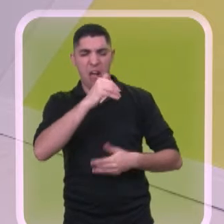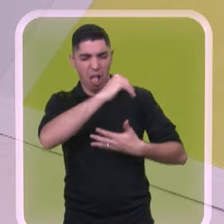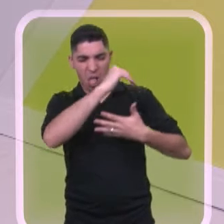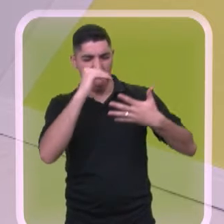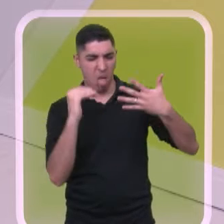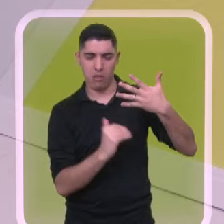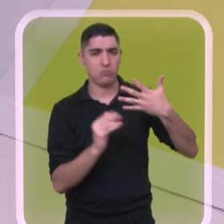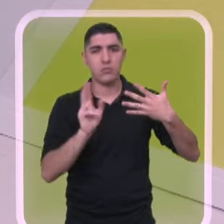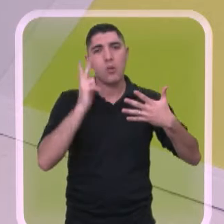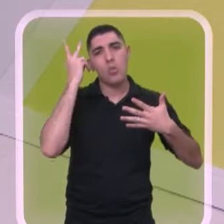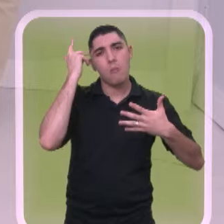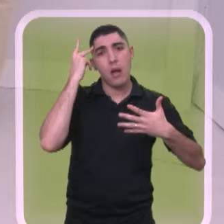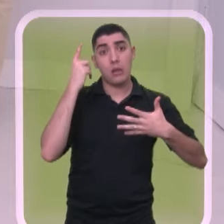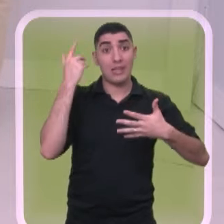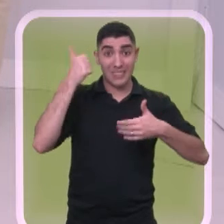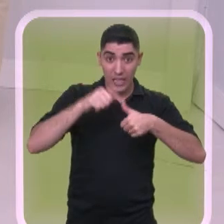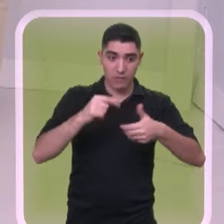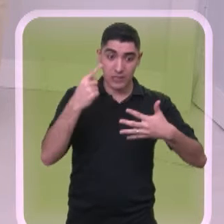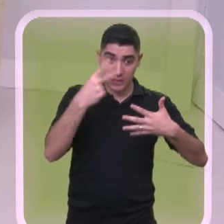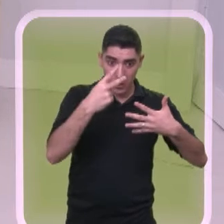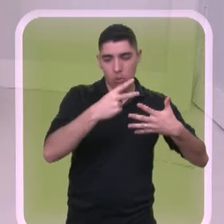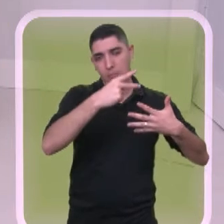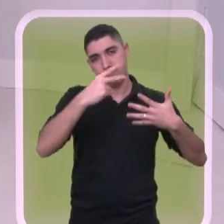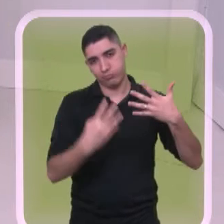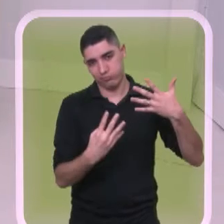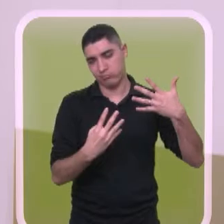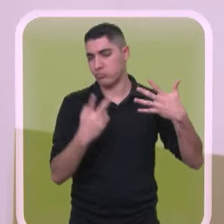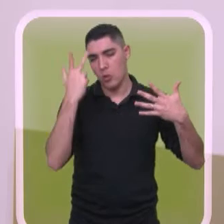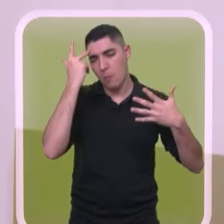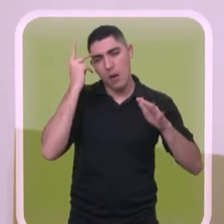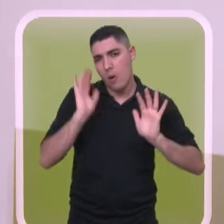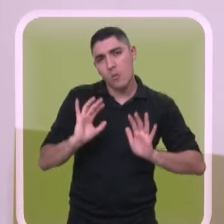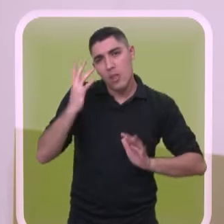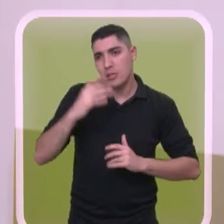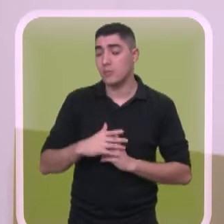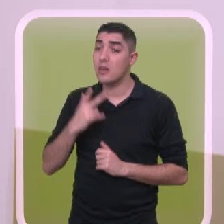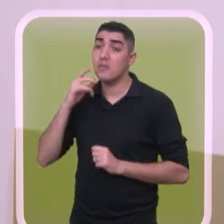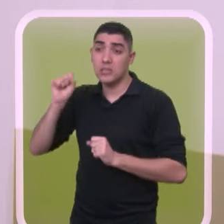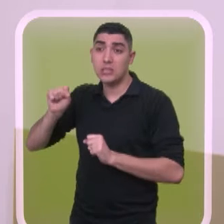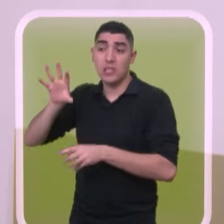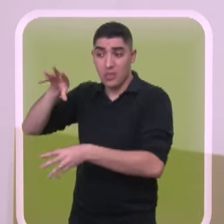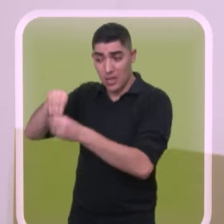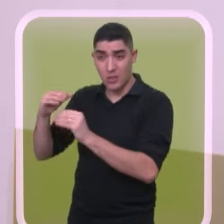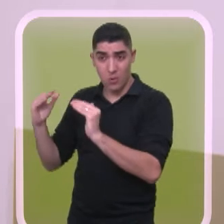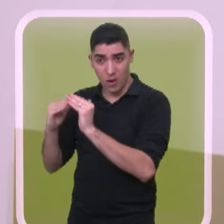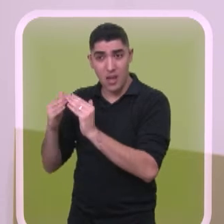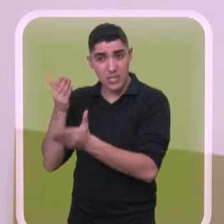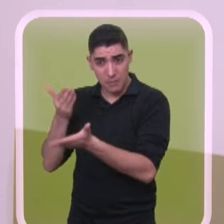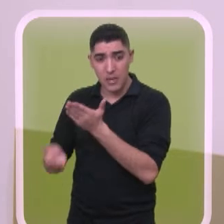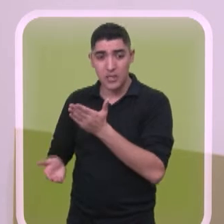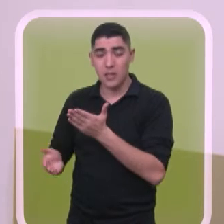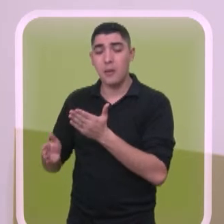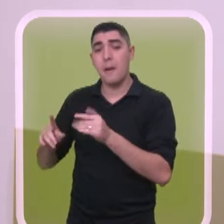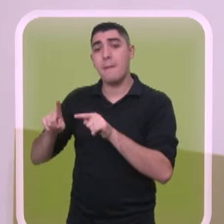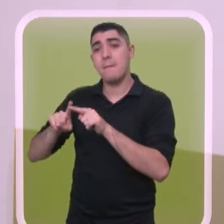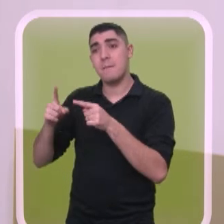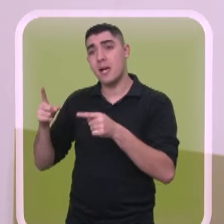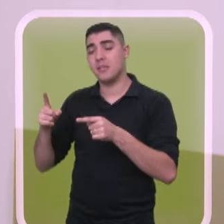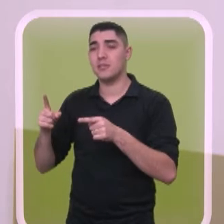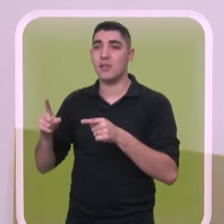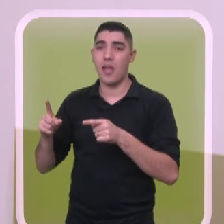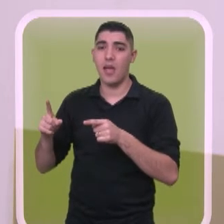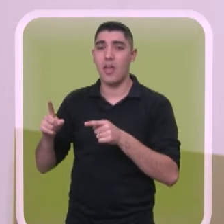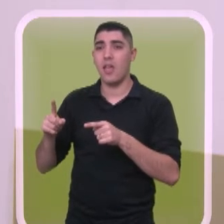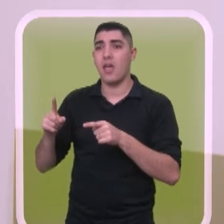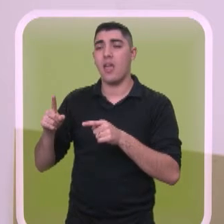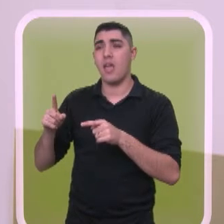segunda para a 4ª colocação, né? Eu acho que essa derrota, até por mais que tenha sido em casa, eu acho que não é não foi